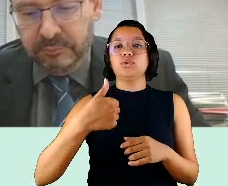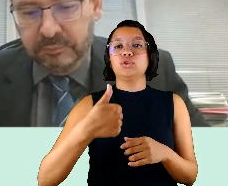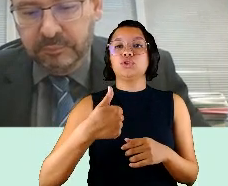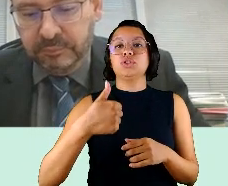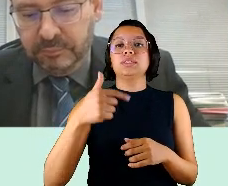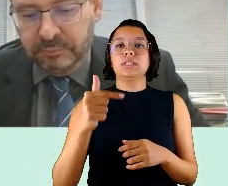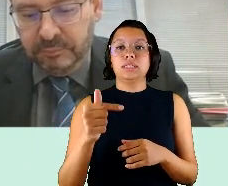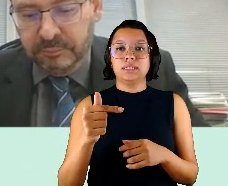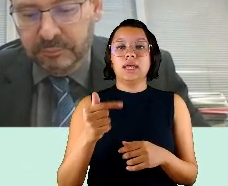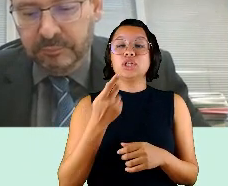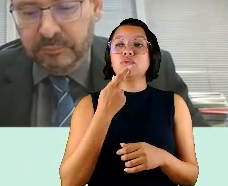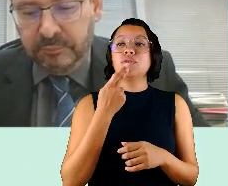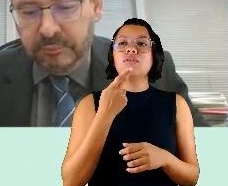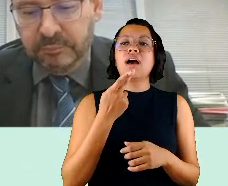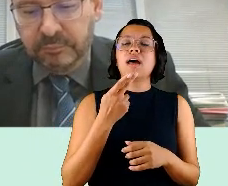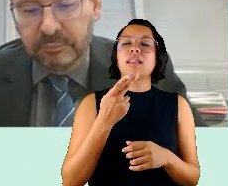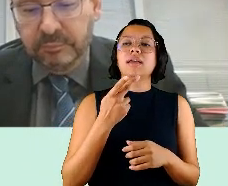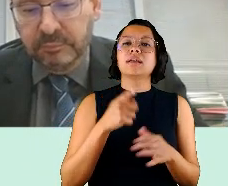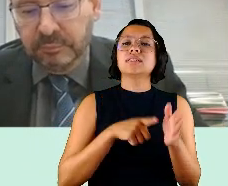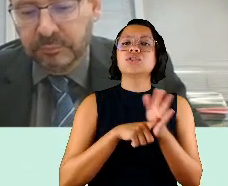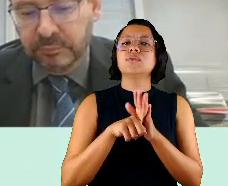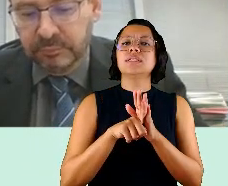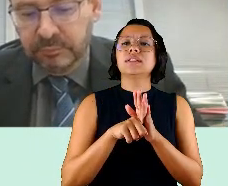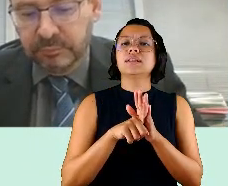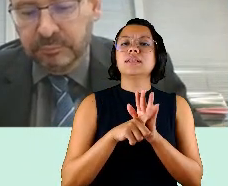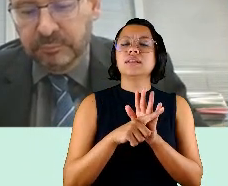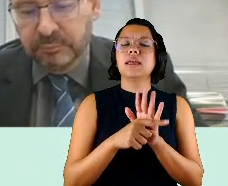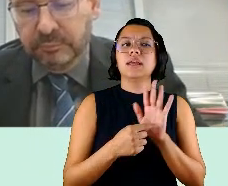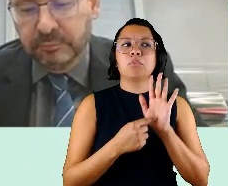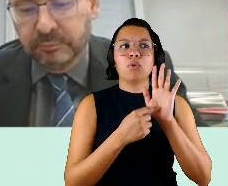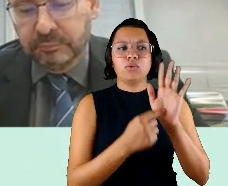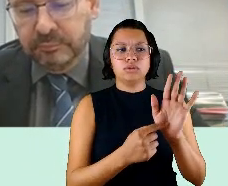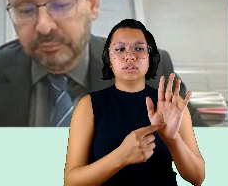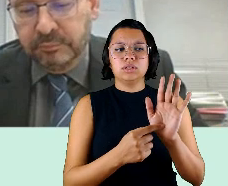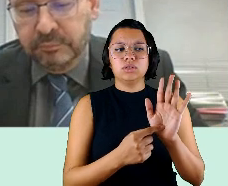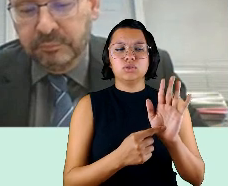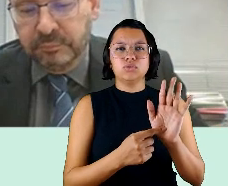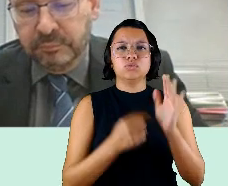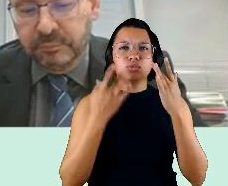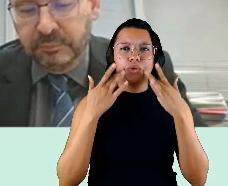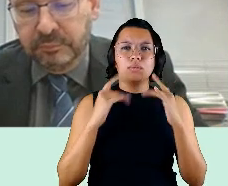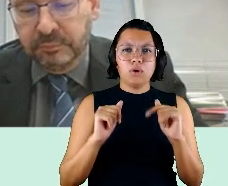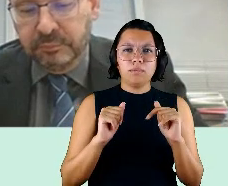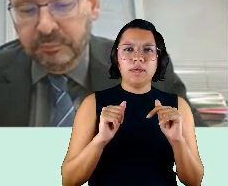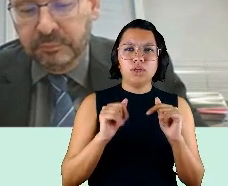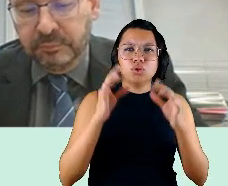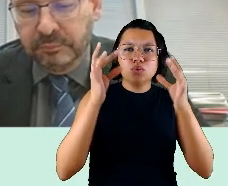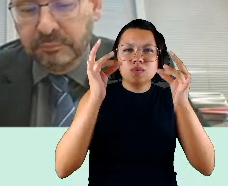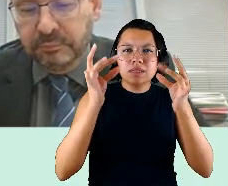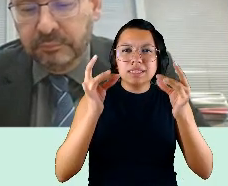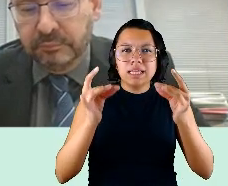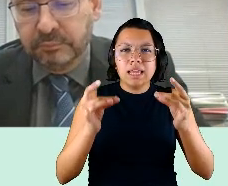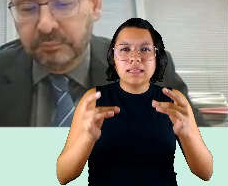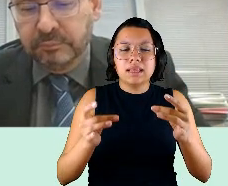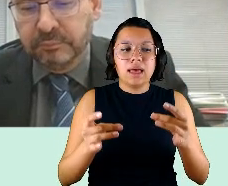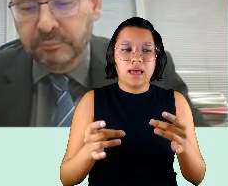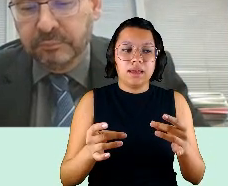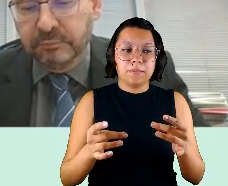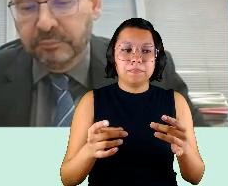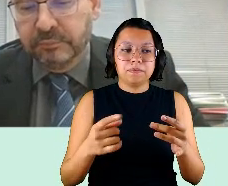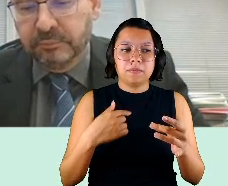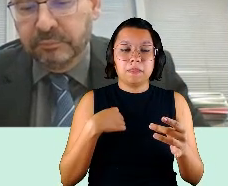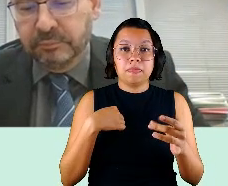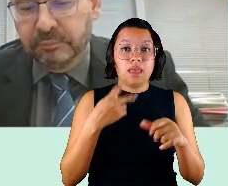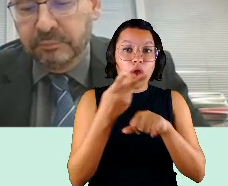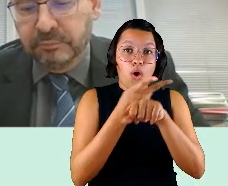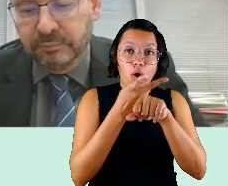abordar assim, as questões que têm aparecido normalmente, as minúcias, né, os detalhes, para que eu tenho que